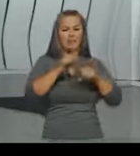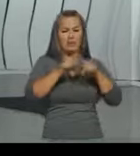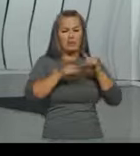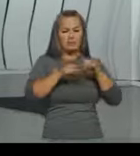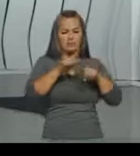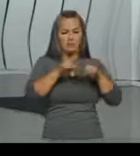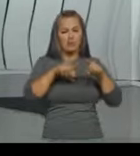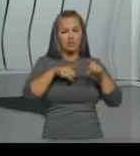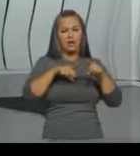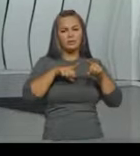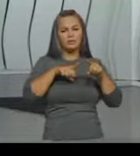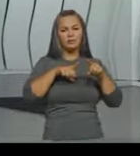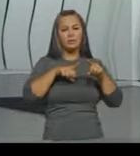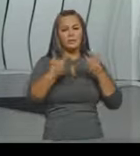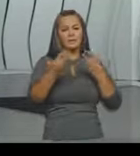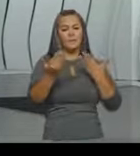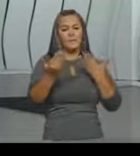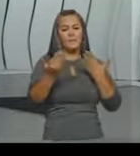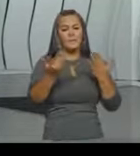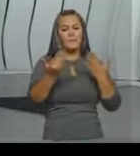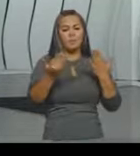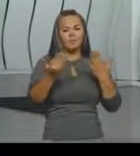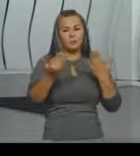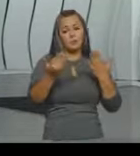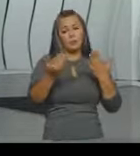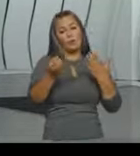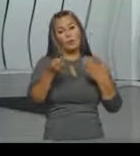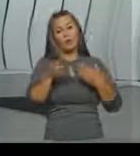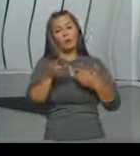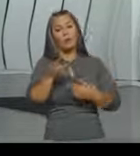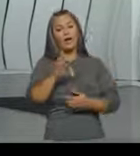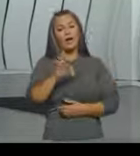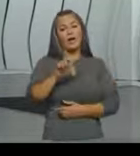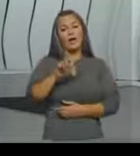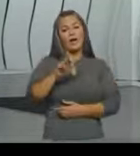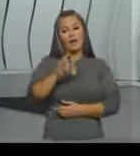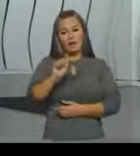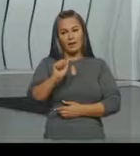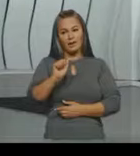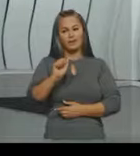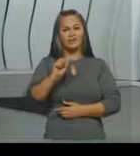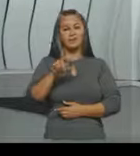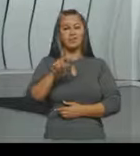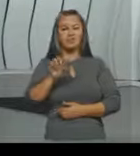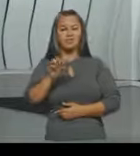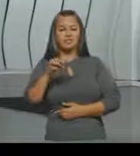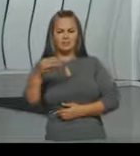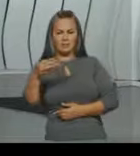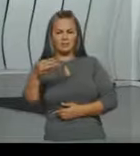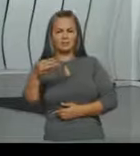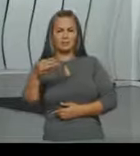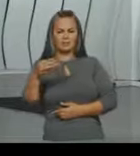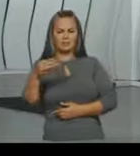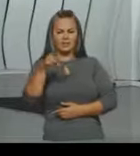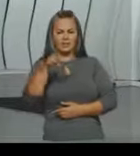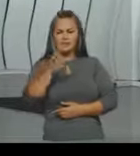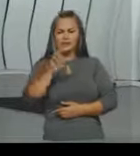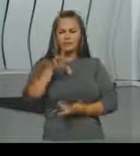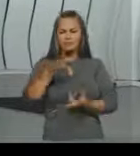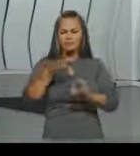proporção ou simplesmente regra de 3 diretamente proporcional. Você vai ver que na matemática é